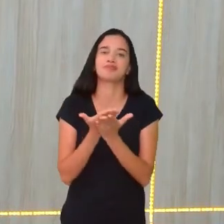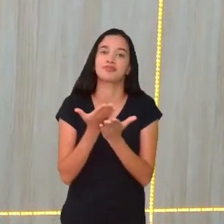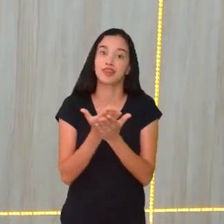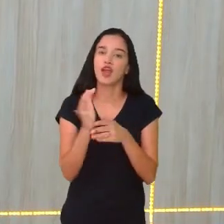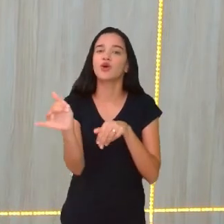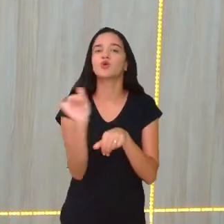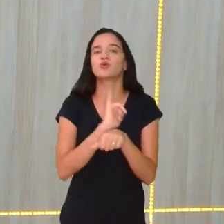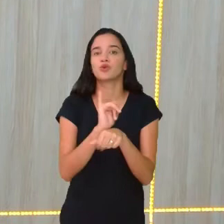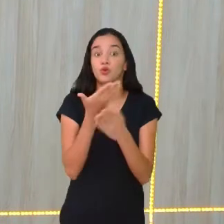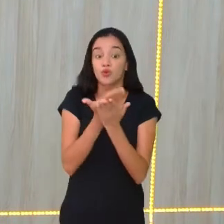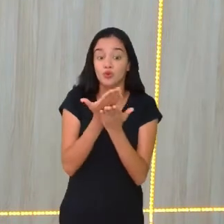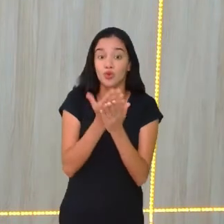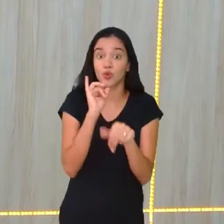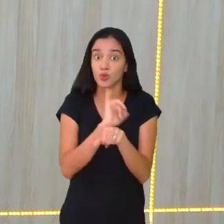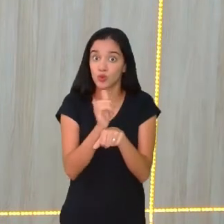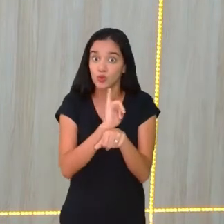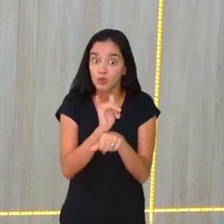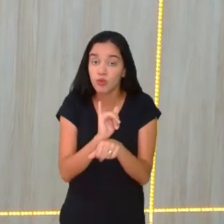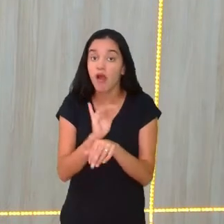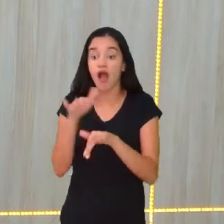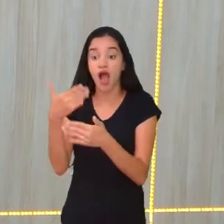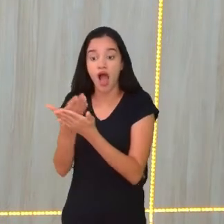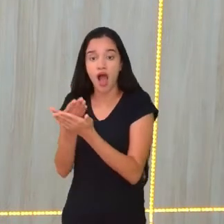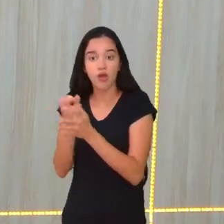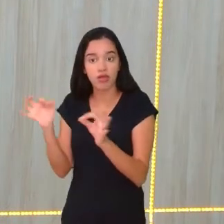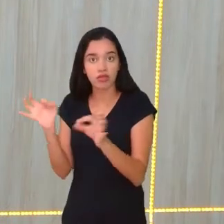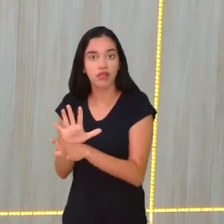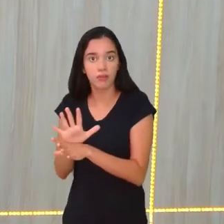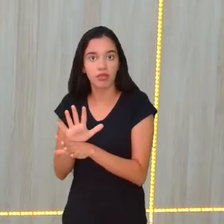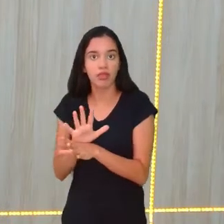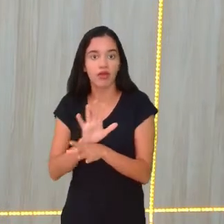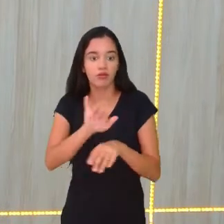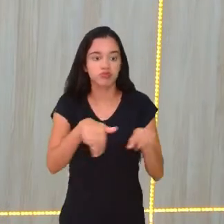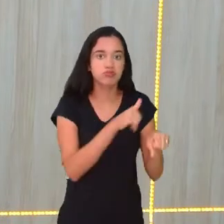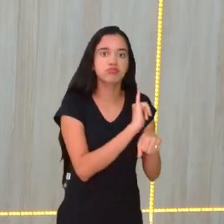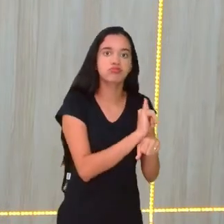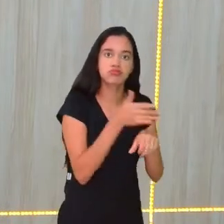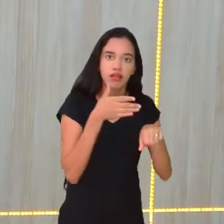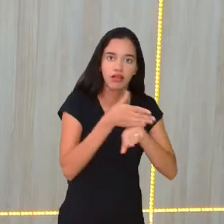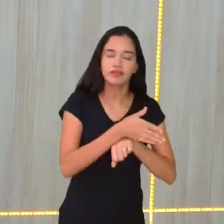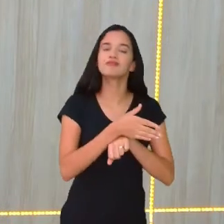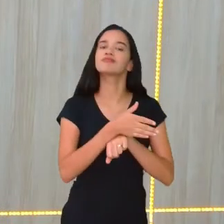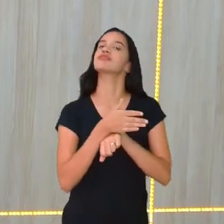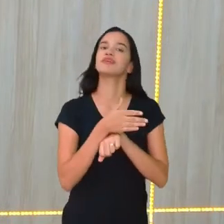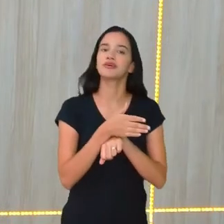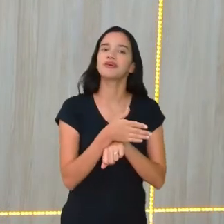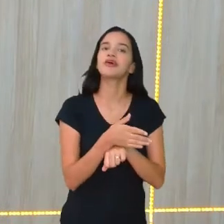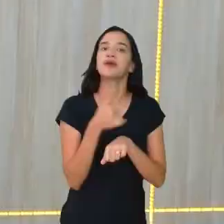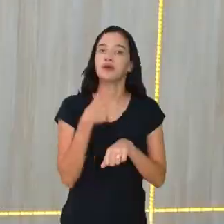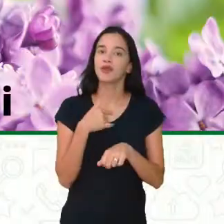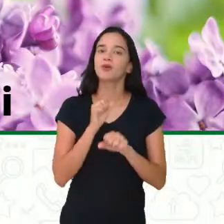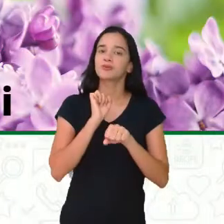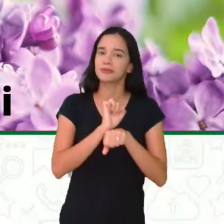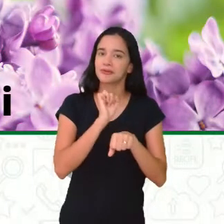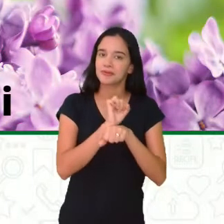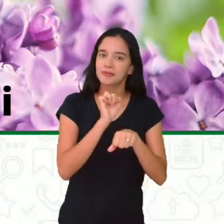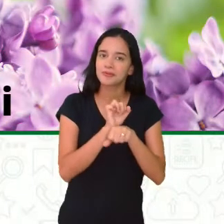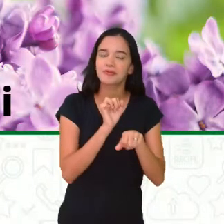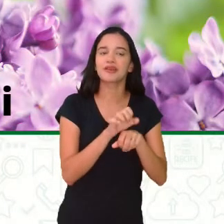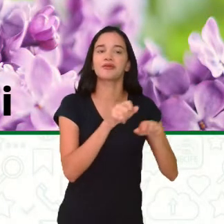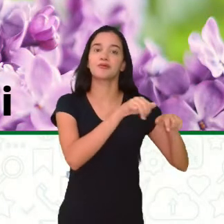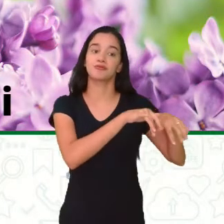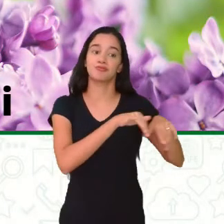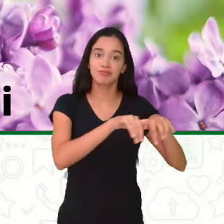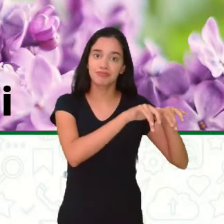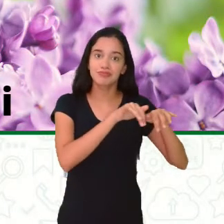estar no YouTube assim que terminar. E eu espero contar com o comentário de vocês. Tá certo? Para